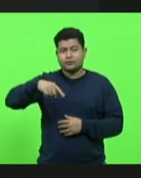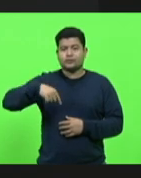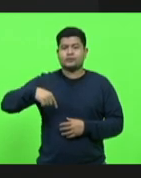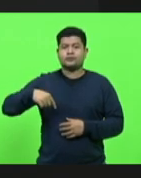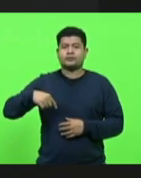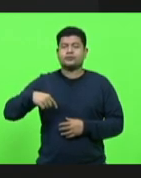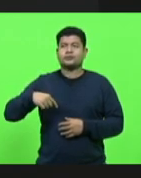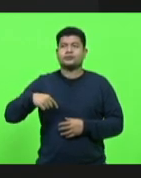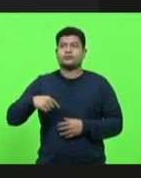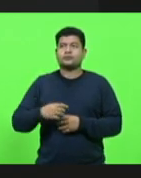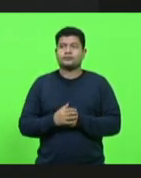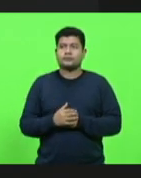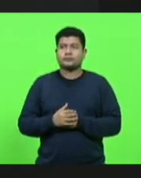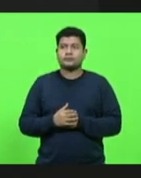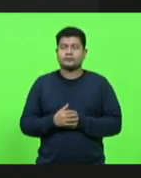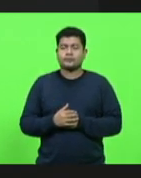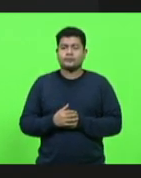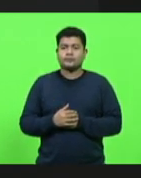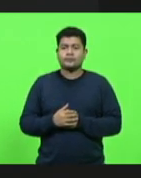não...